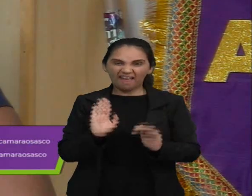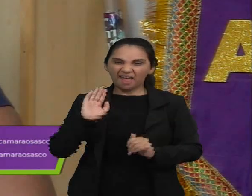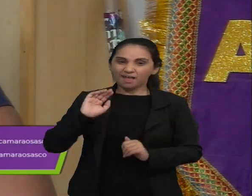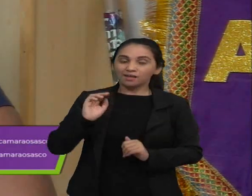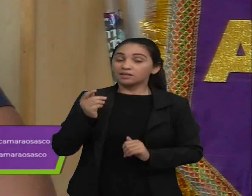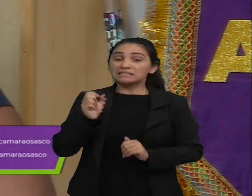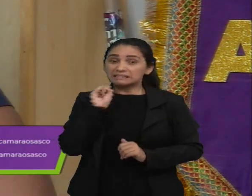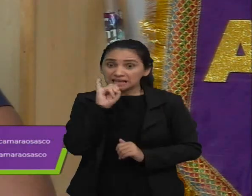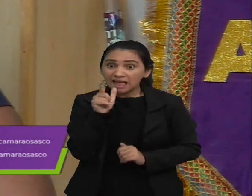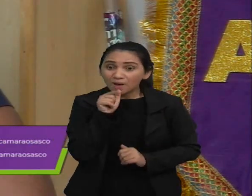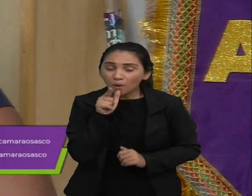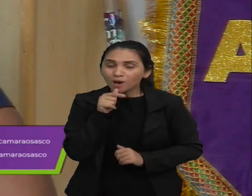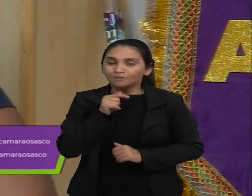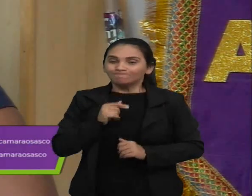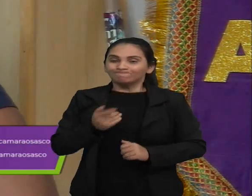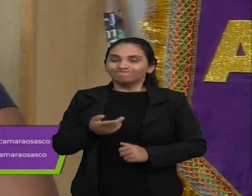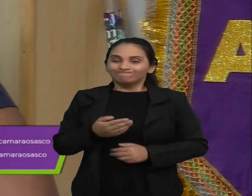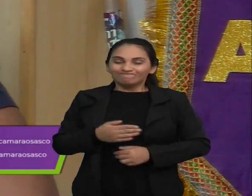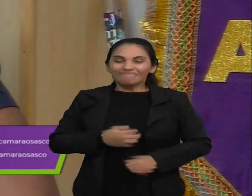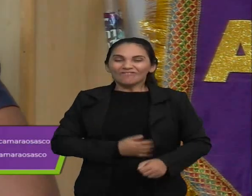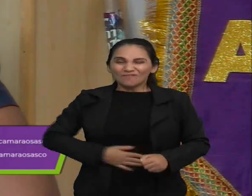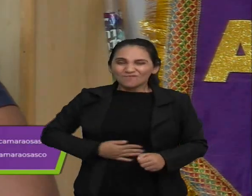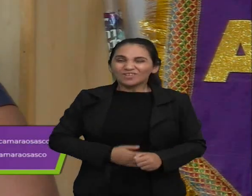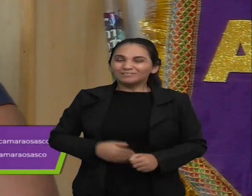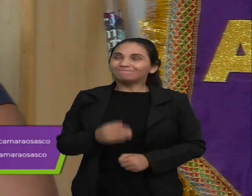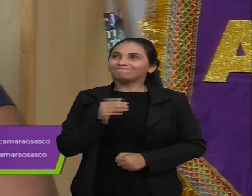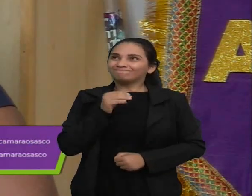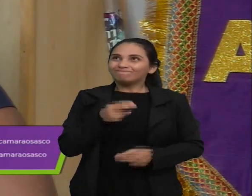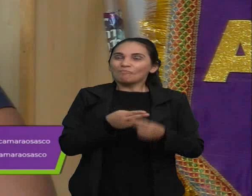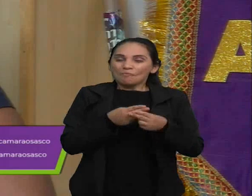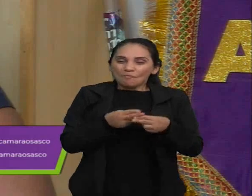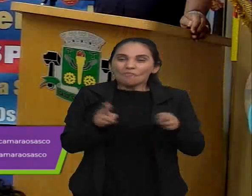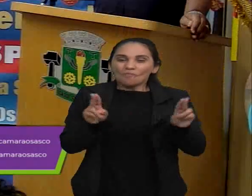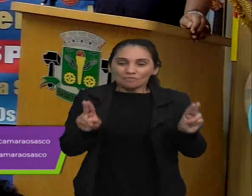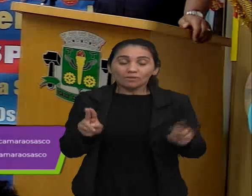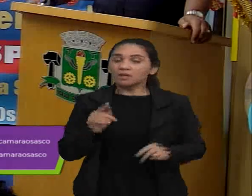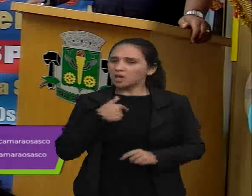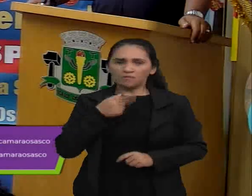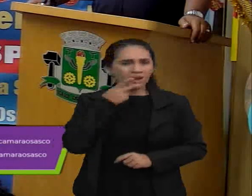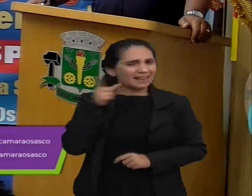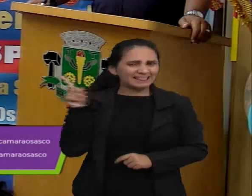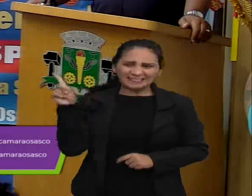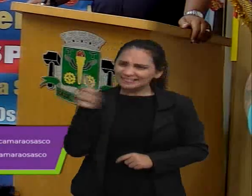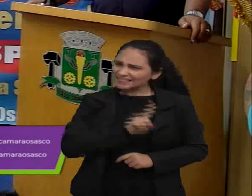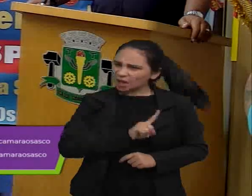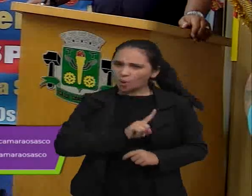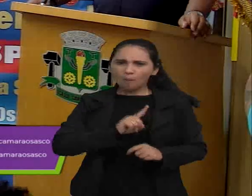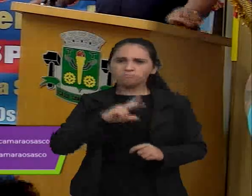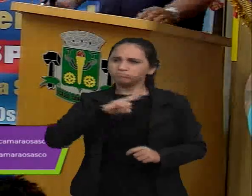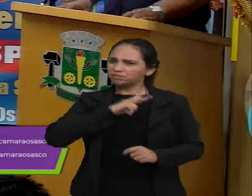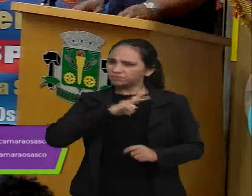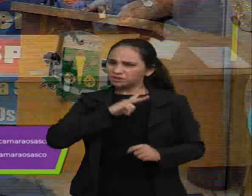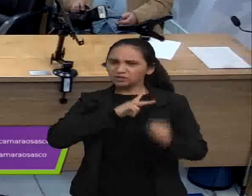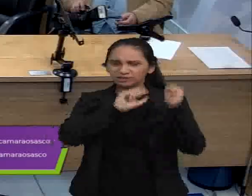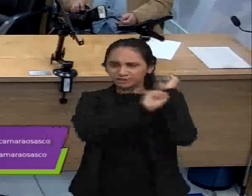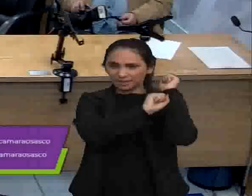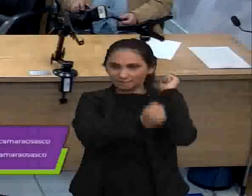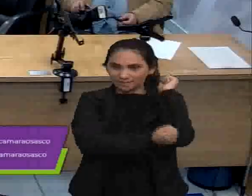a gente toma até água e vai enganando o estômago e vamos indo em frente então eu digo não a privatização dessa abece uma boa noite